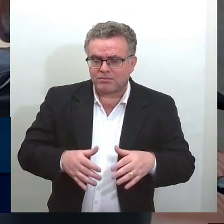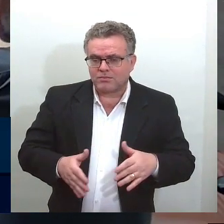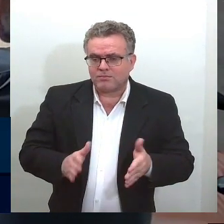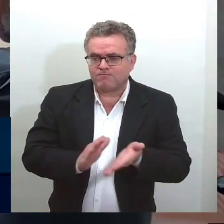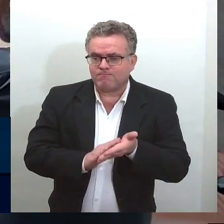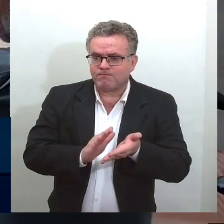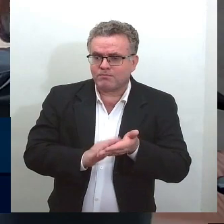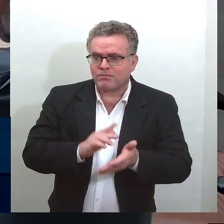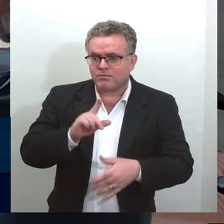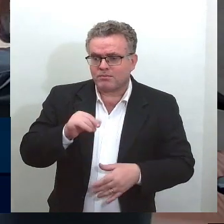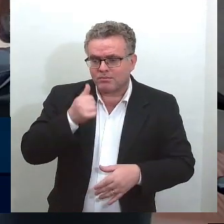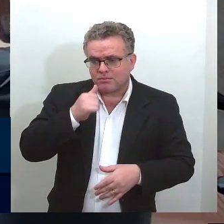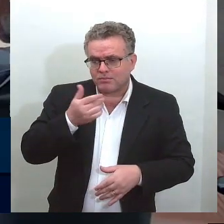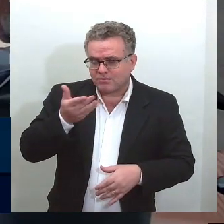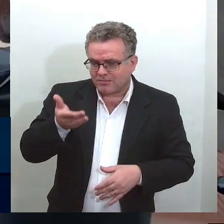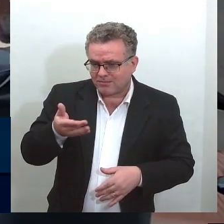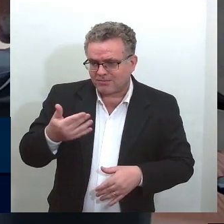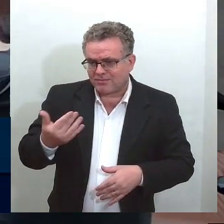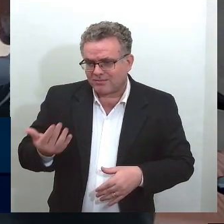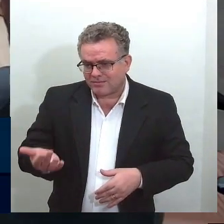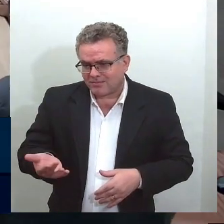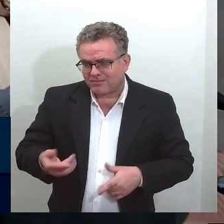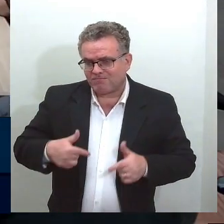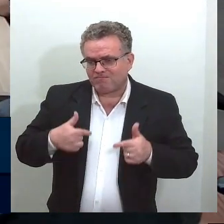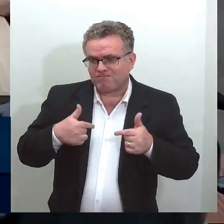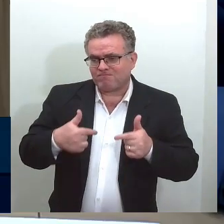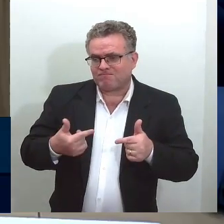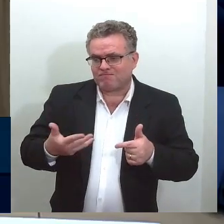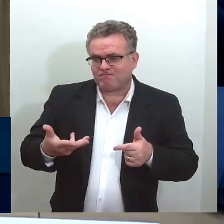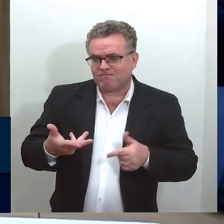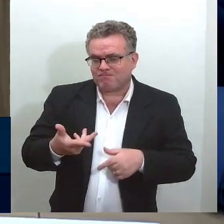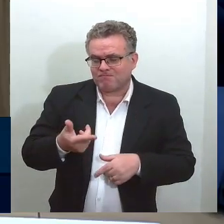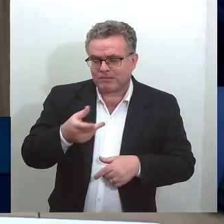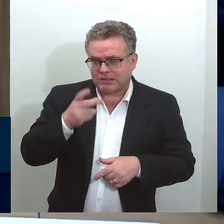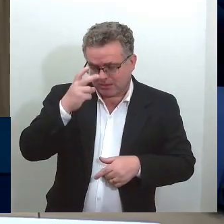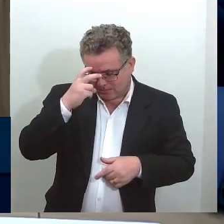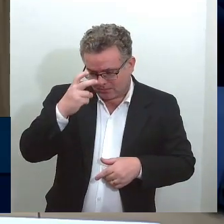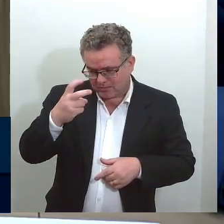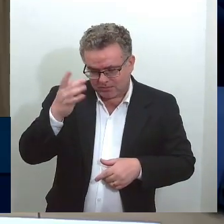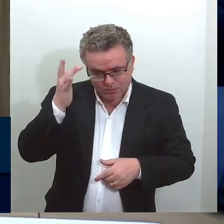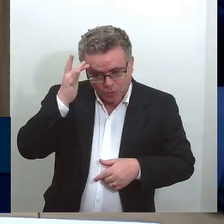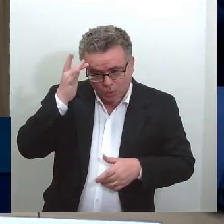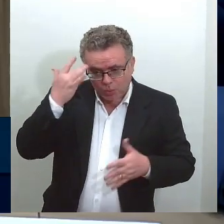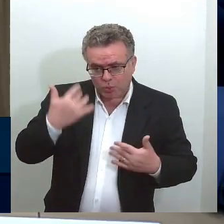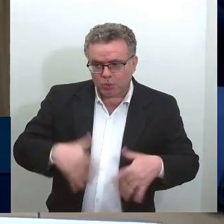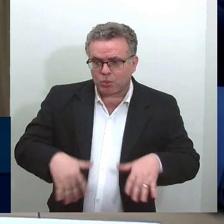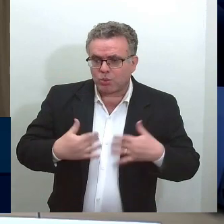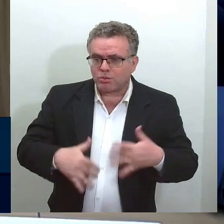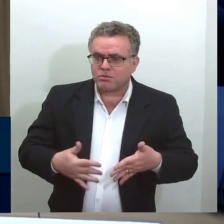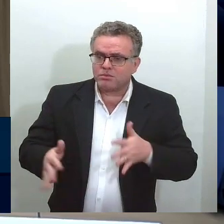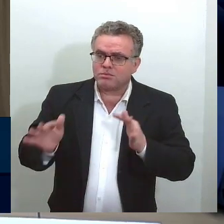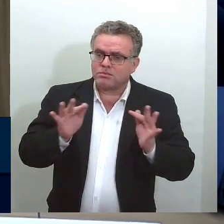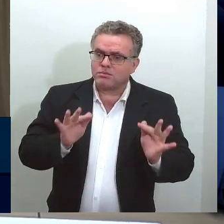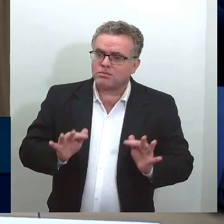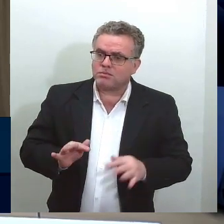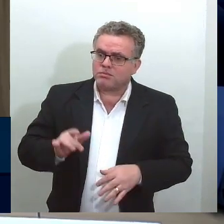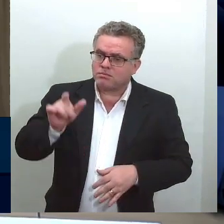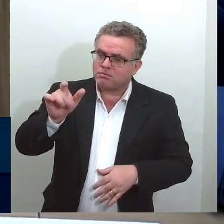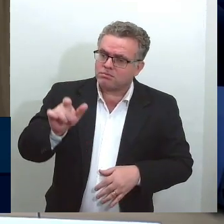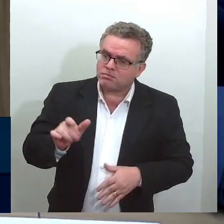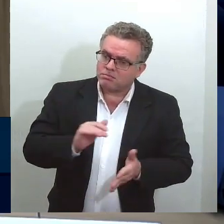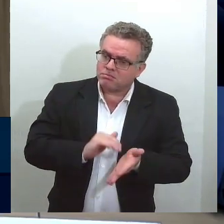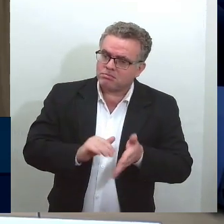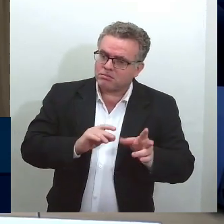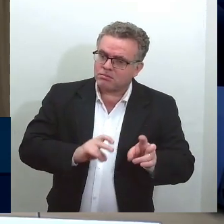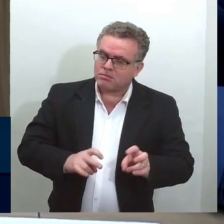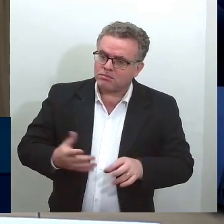uma guerreira altamente competente. Nós estamos muito felizes de ter uma secretária da Fazenda mulher e que mostra